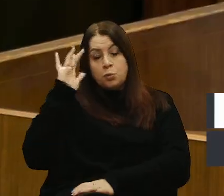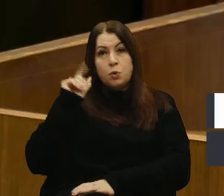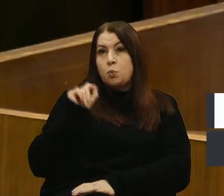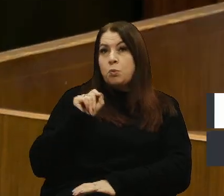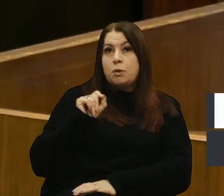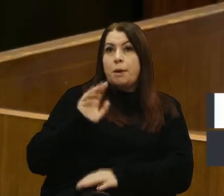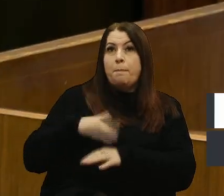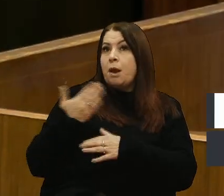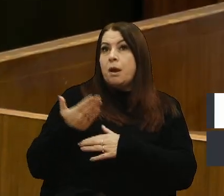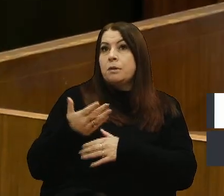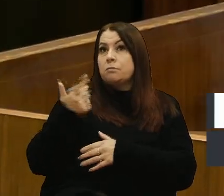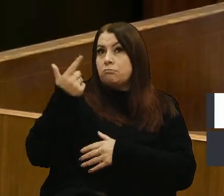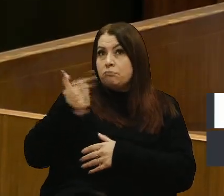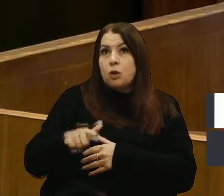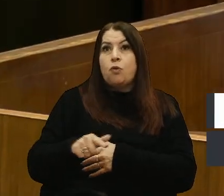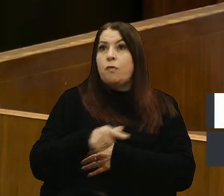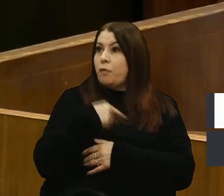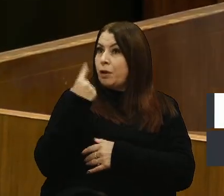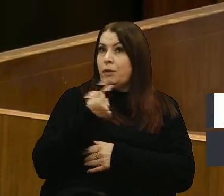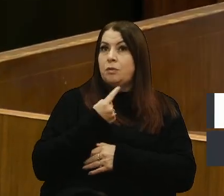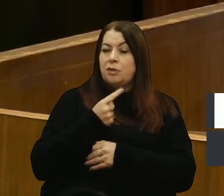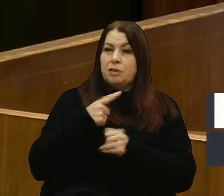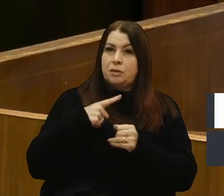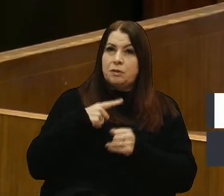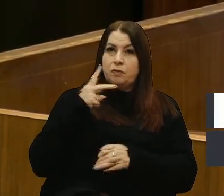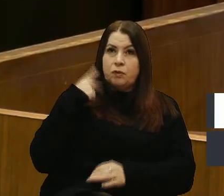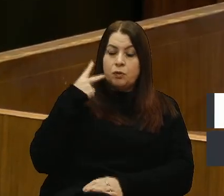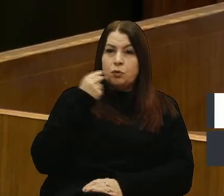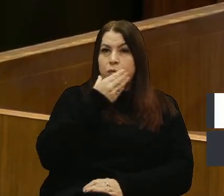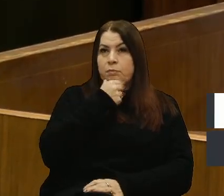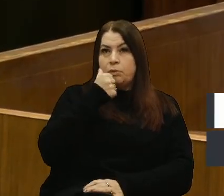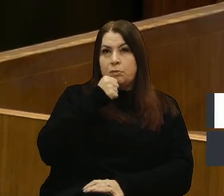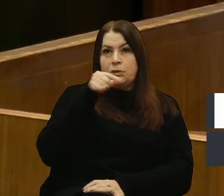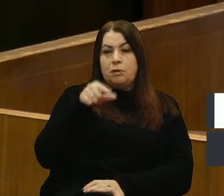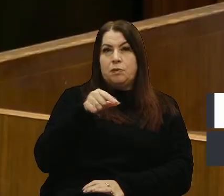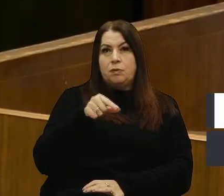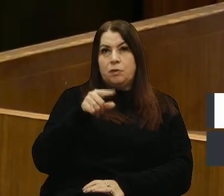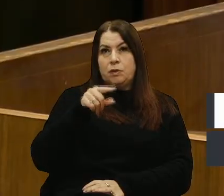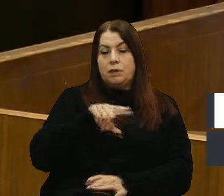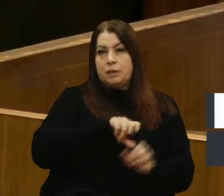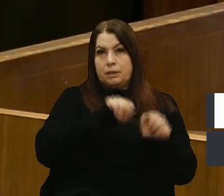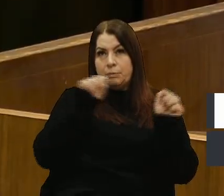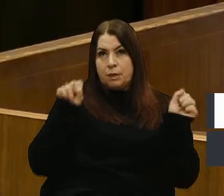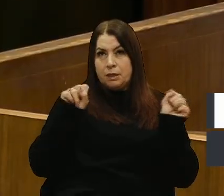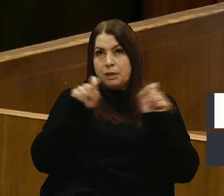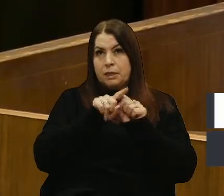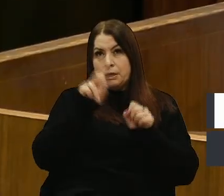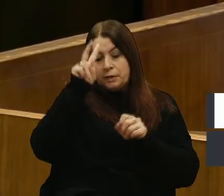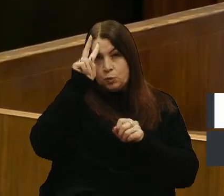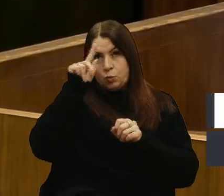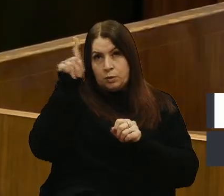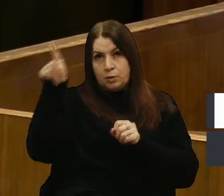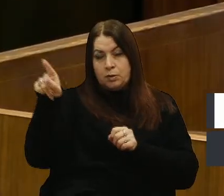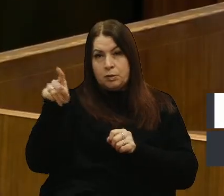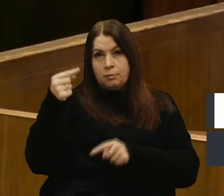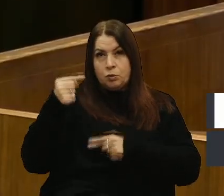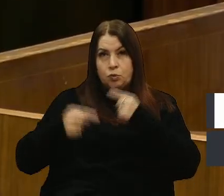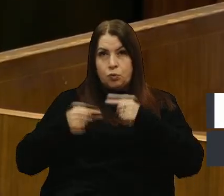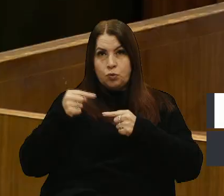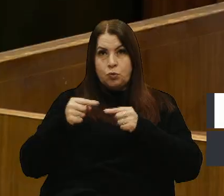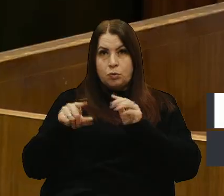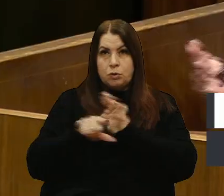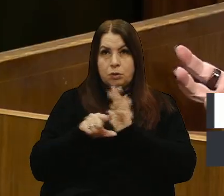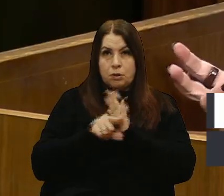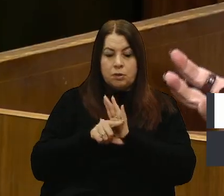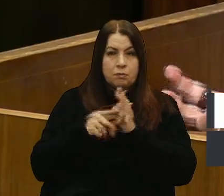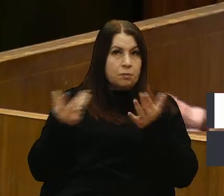que mais uma vez, nós, esses vereadores e vereadoras que estão indo todas as manhãs na segunda-feira lá para discutir essa